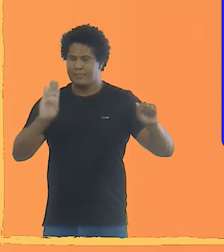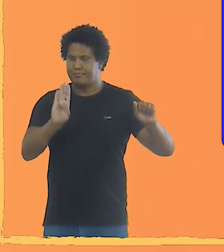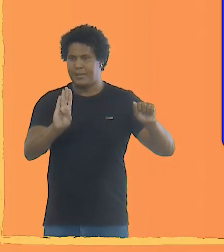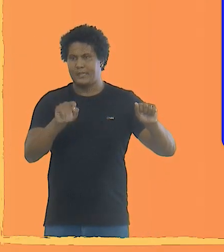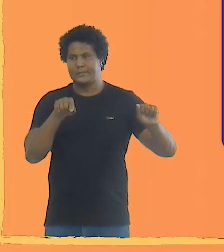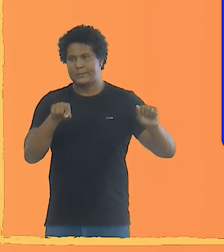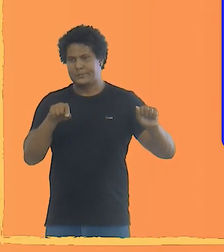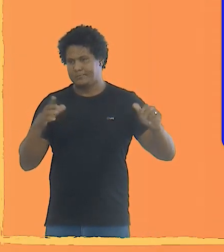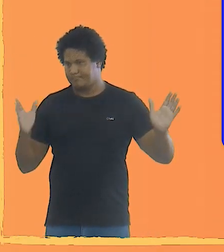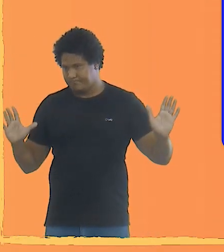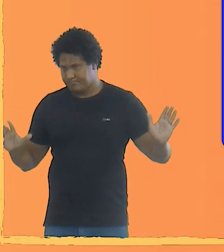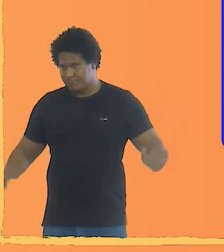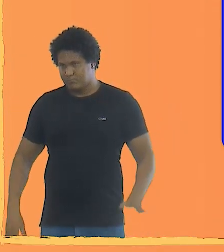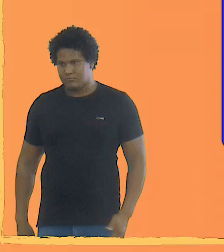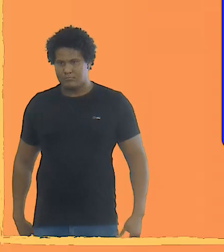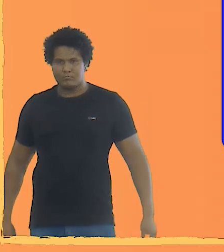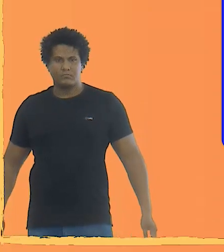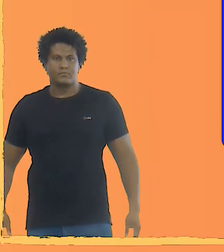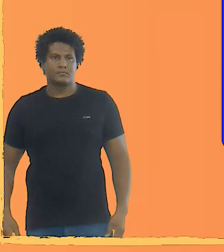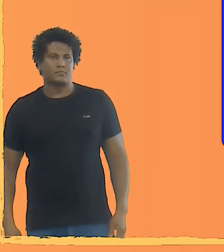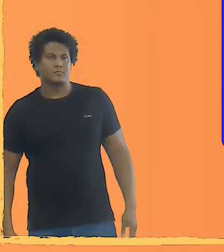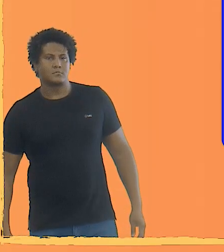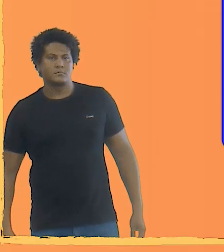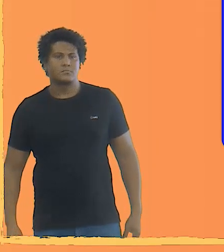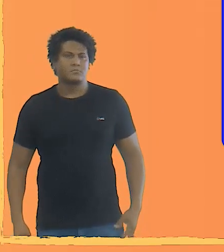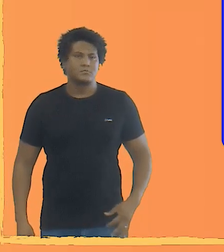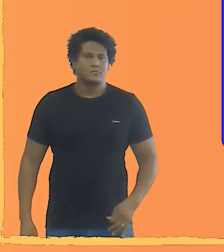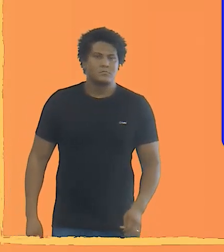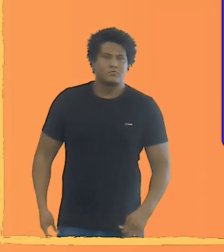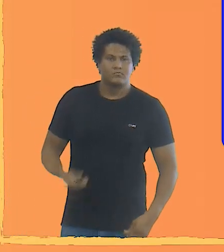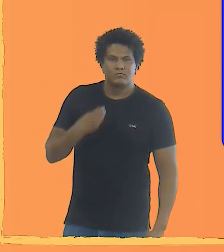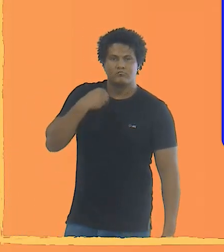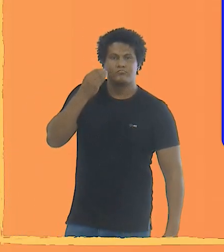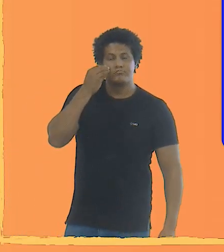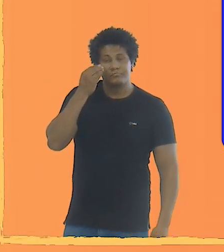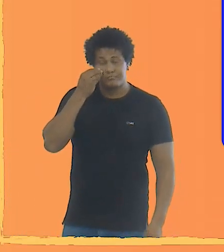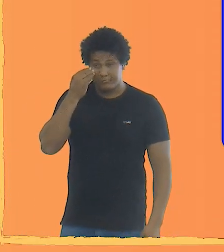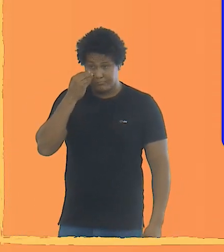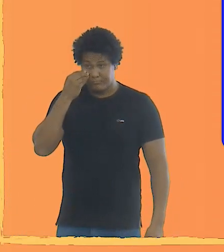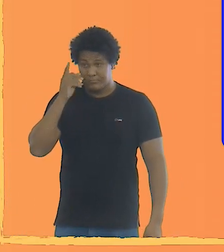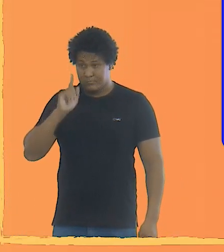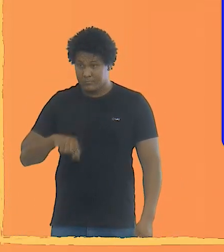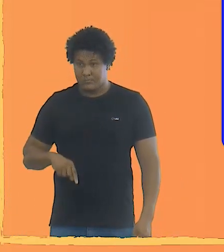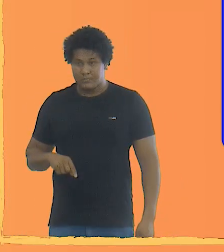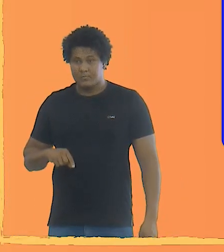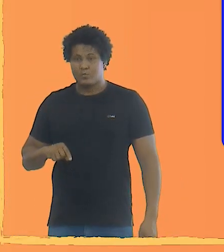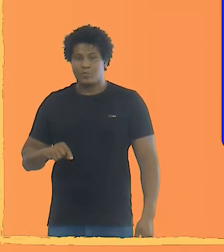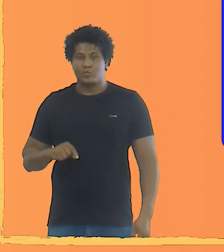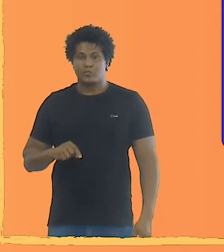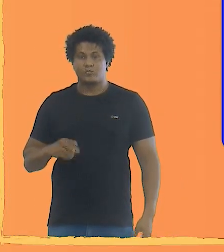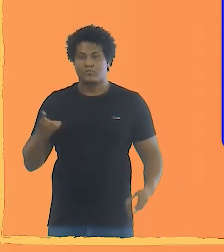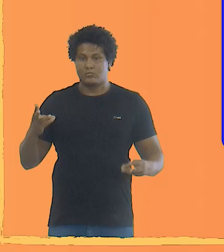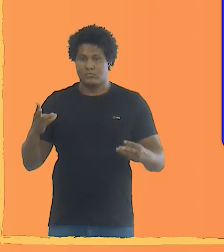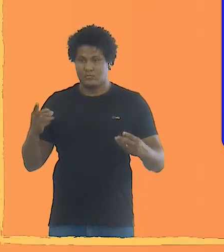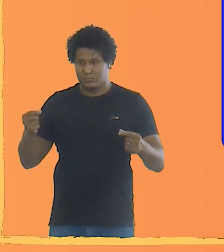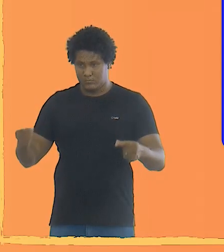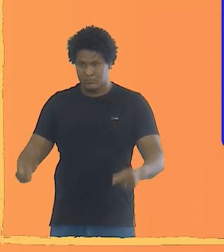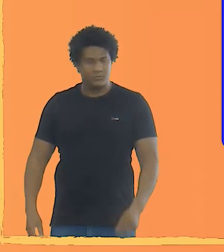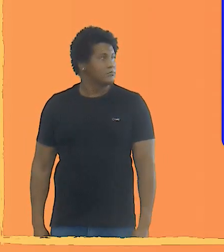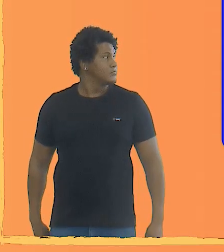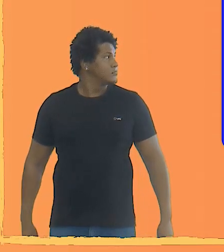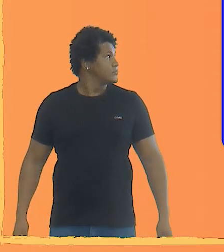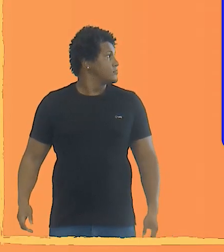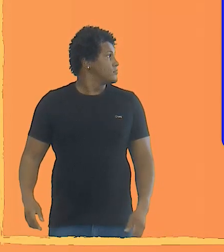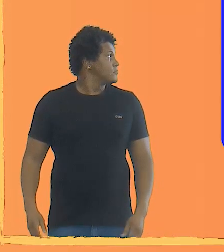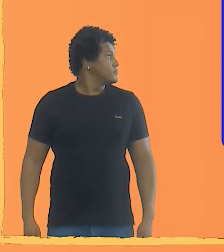linhas. Só tem essas 2. E aí vamos fazer a nossa contagem. A primeira contagem seria assim, ó.